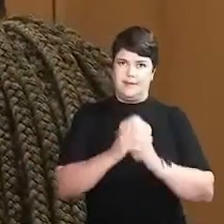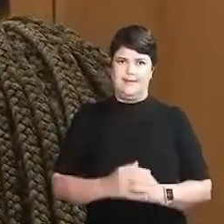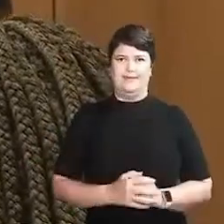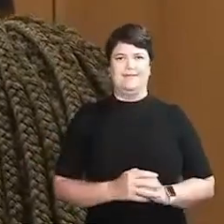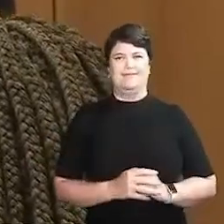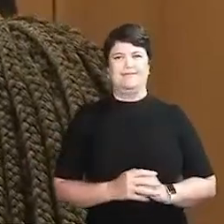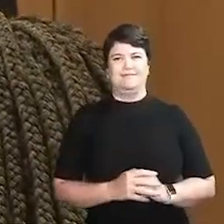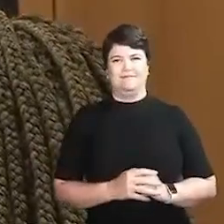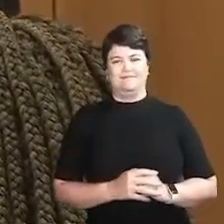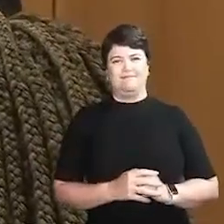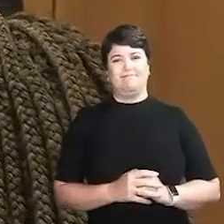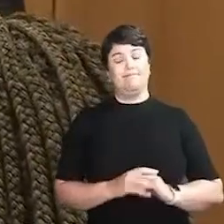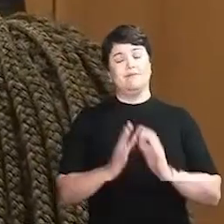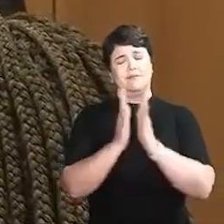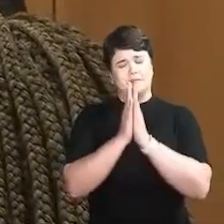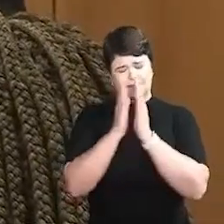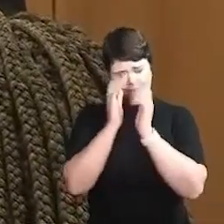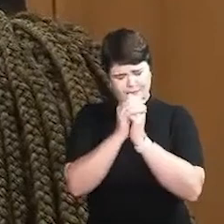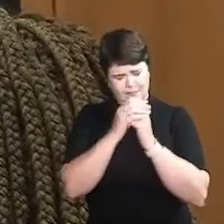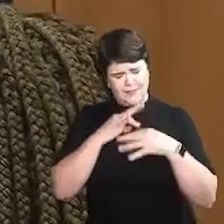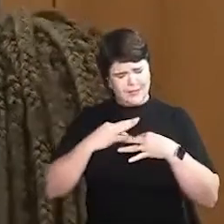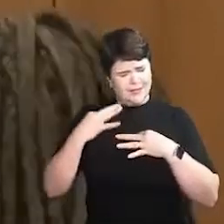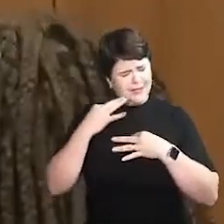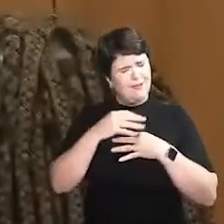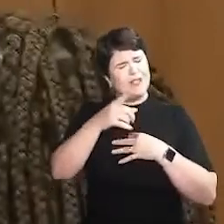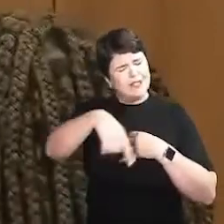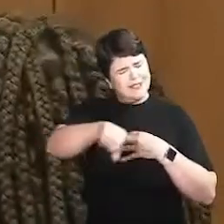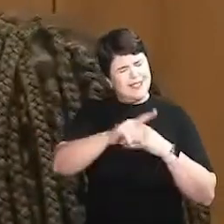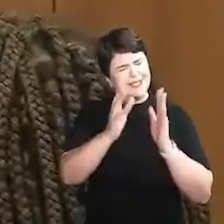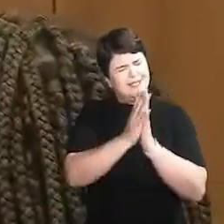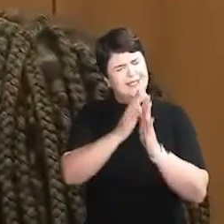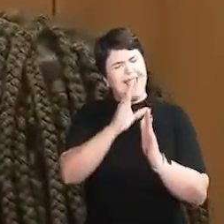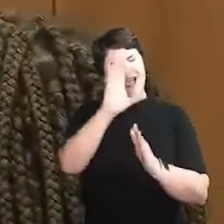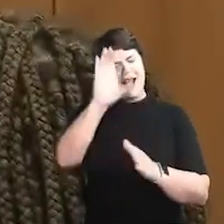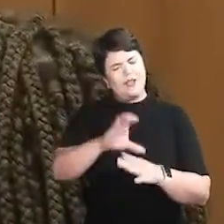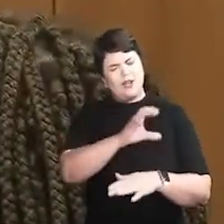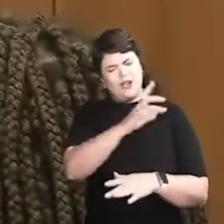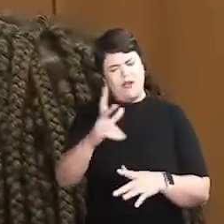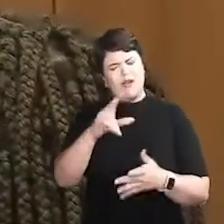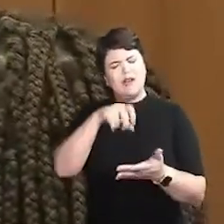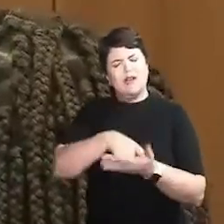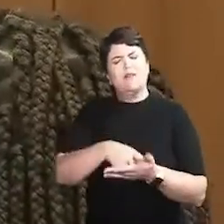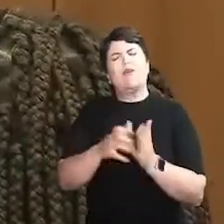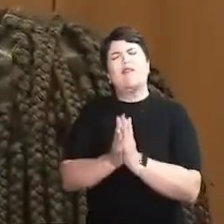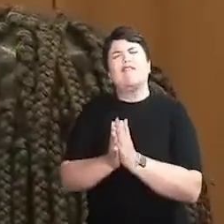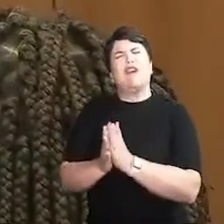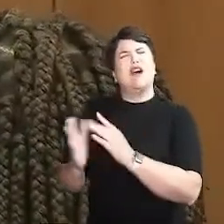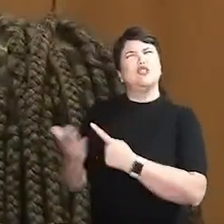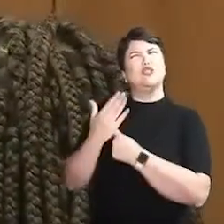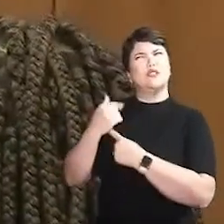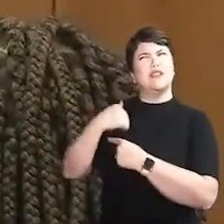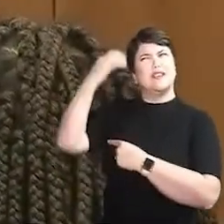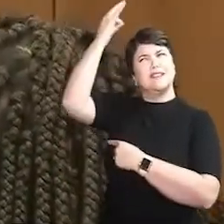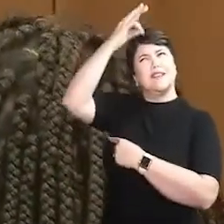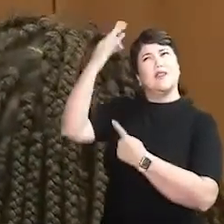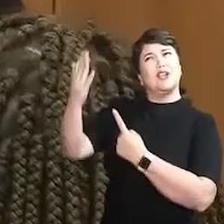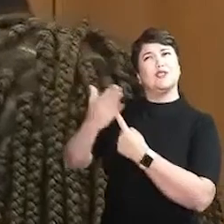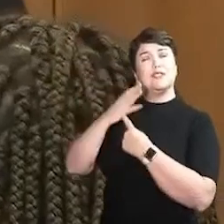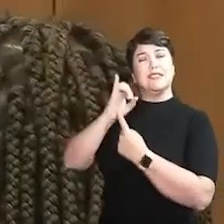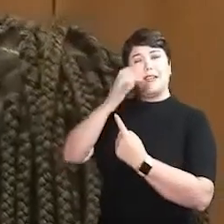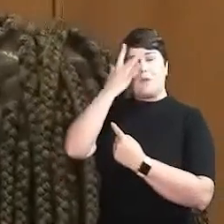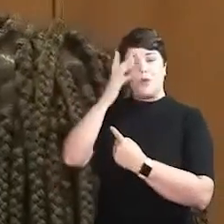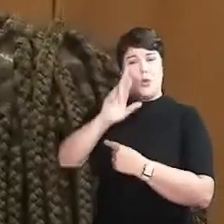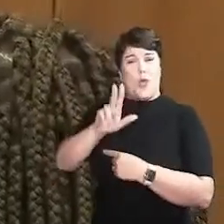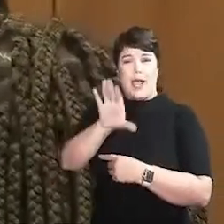Amém rezar e orar ajuda vocês incorporam os que forem católicos façam como eu botem mais um santo junto os que não forem